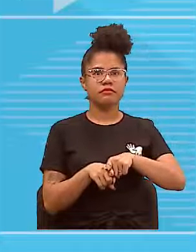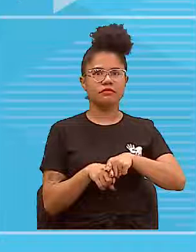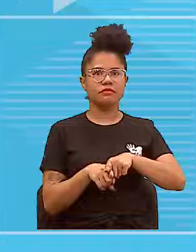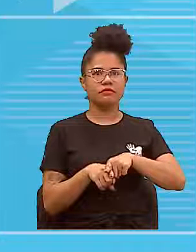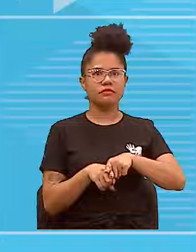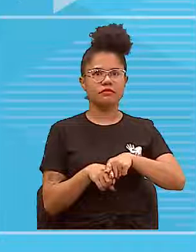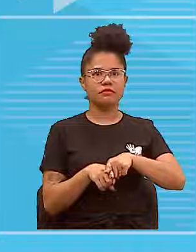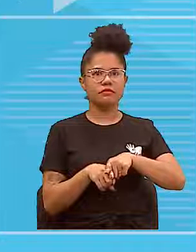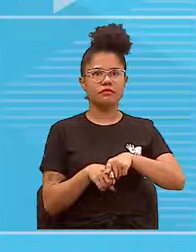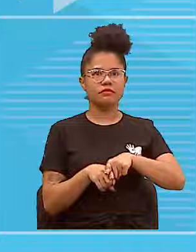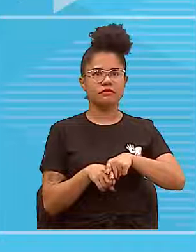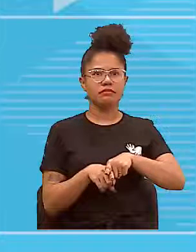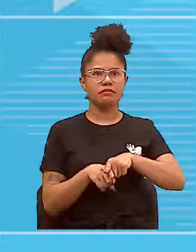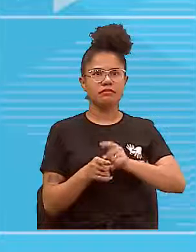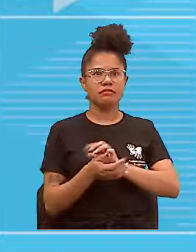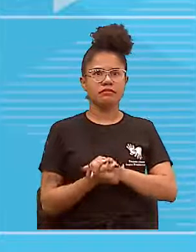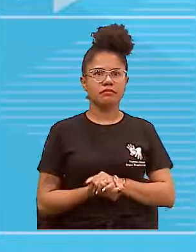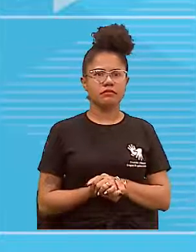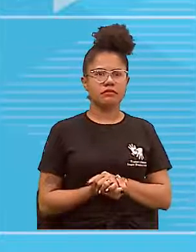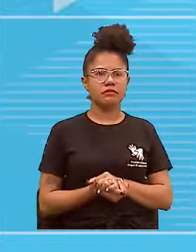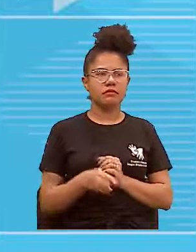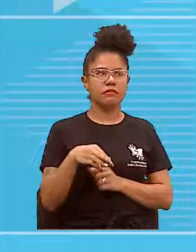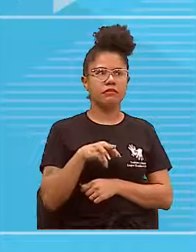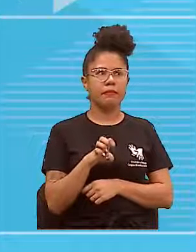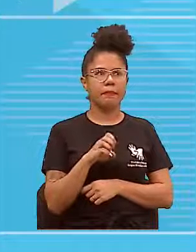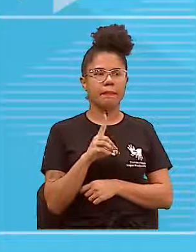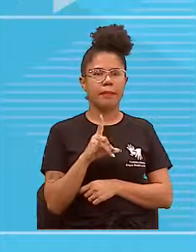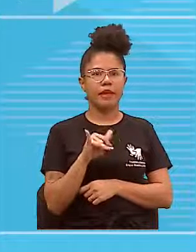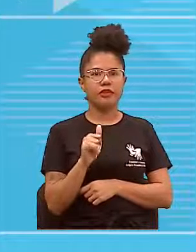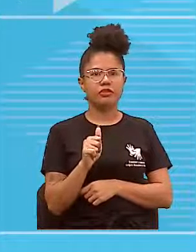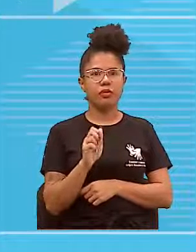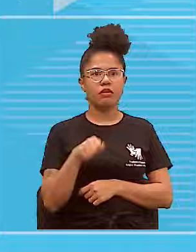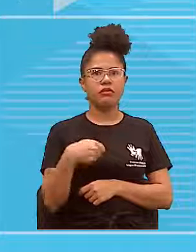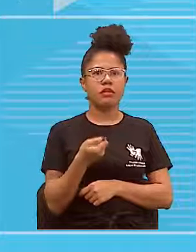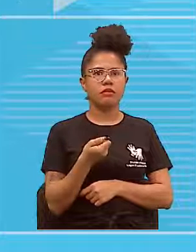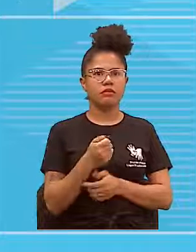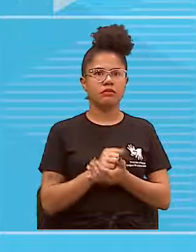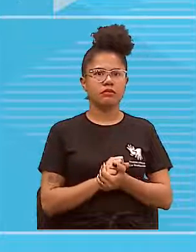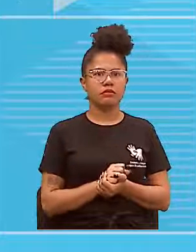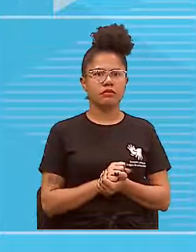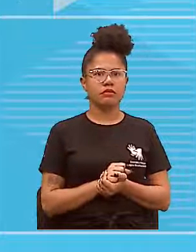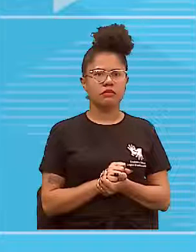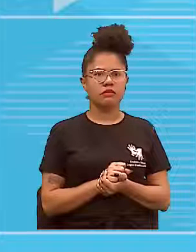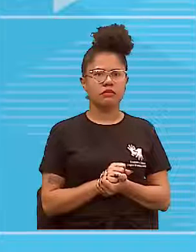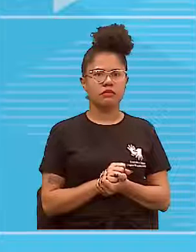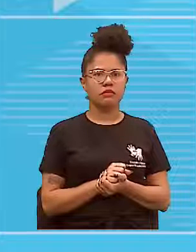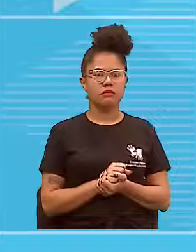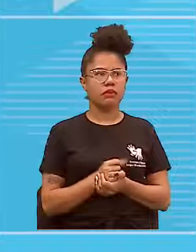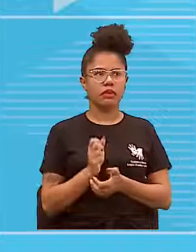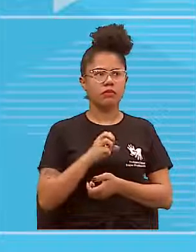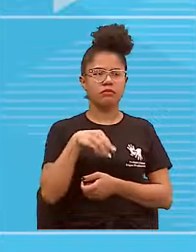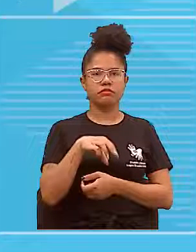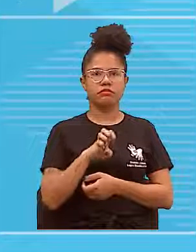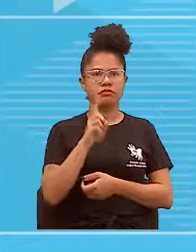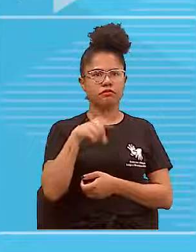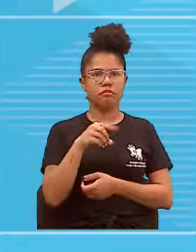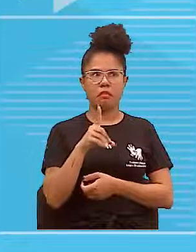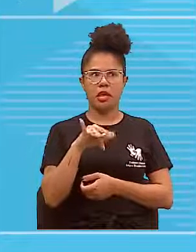Olha só, professor, esses conjuntos numéricos agrupados ou não agrupados. Ou